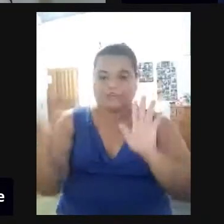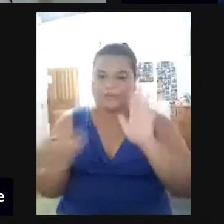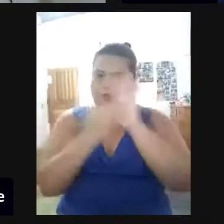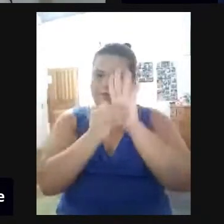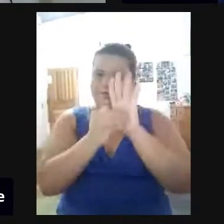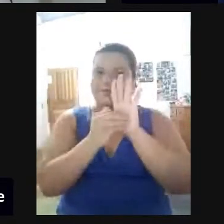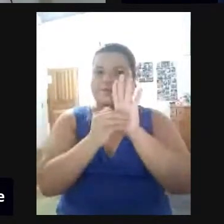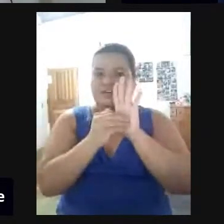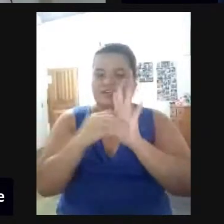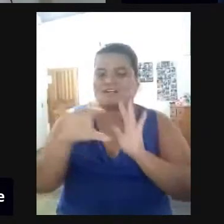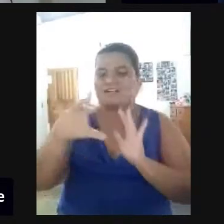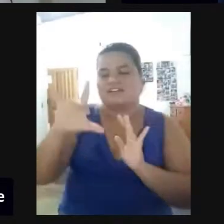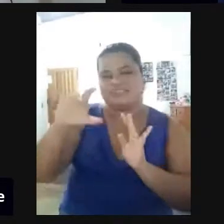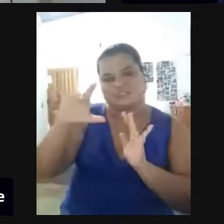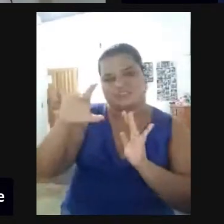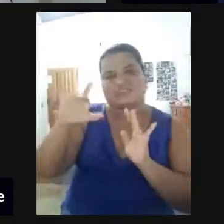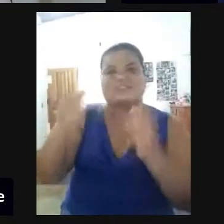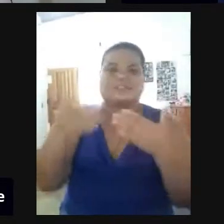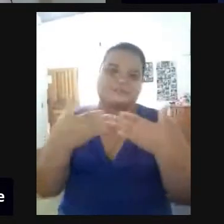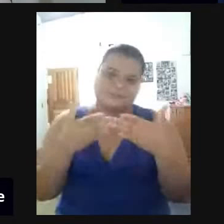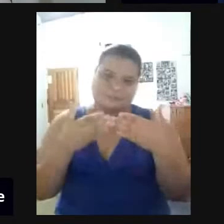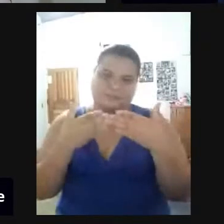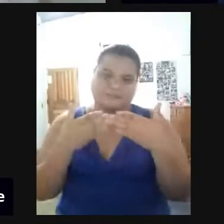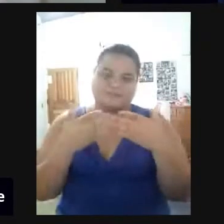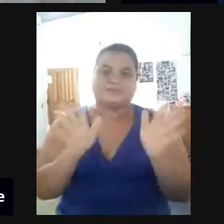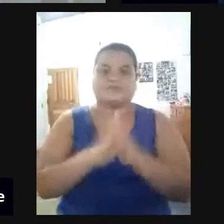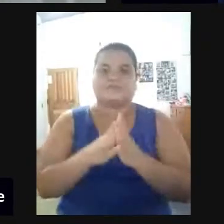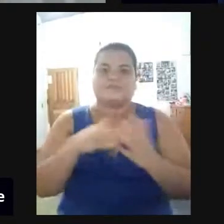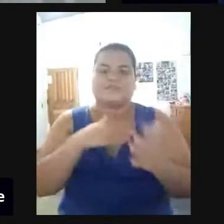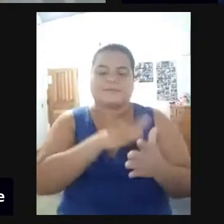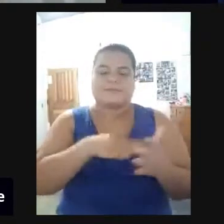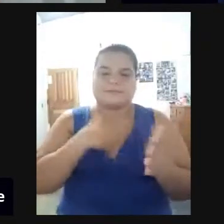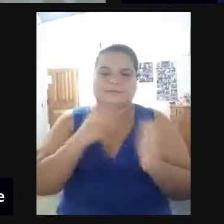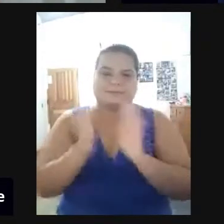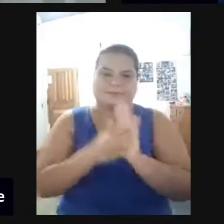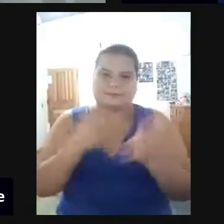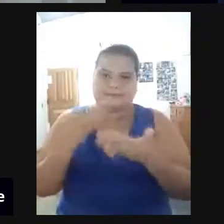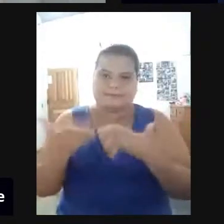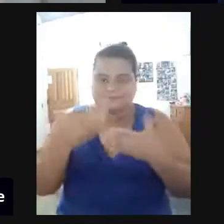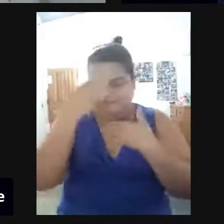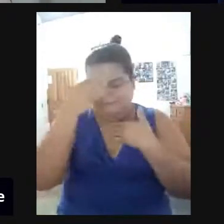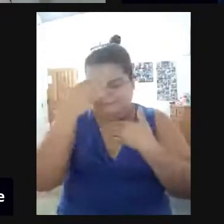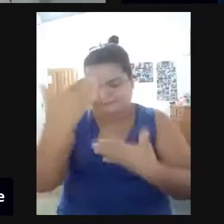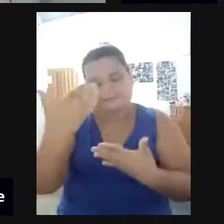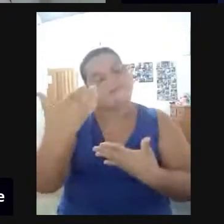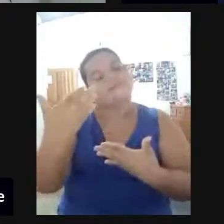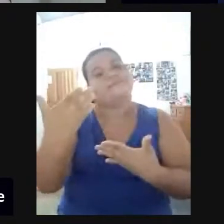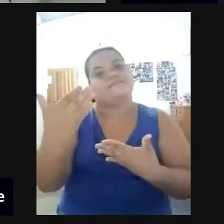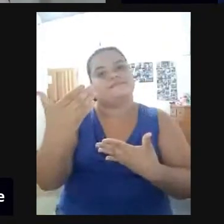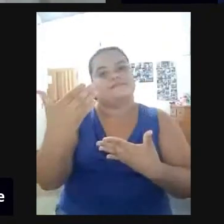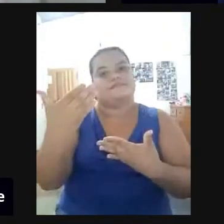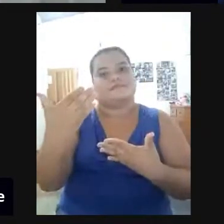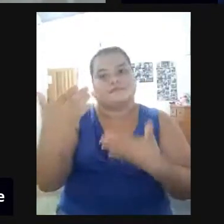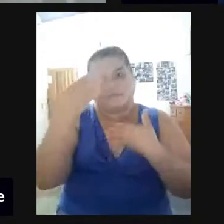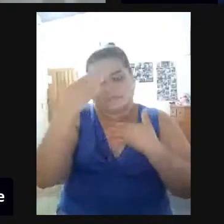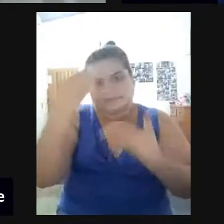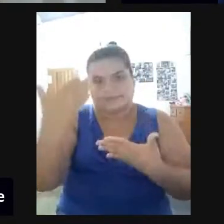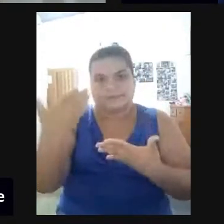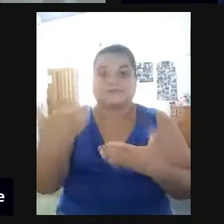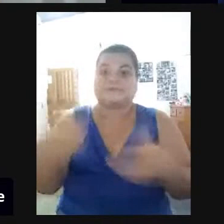Instagram, tá? Vai ser um prazer muito grande. Professora, mais uma vez, muito obrigada. A gente agradece também